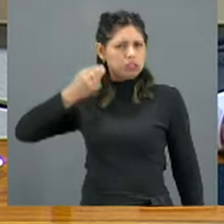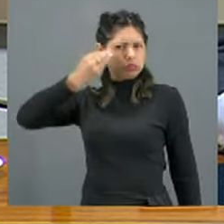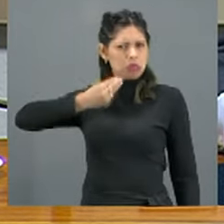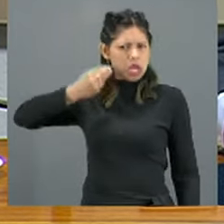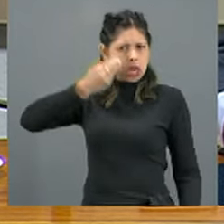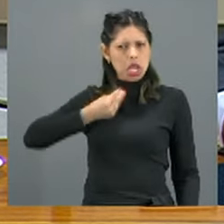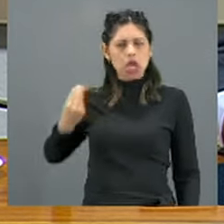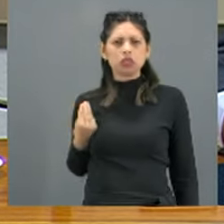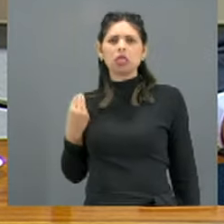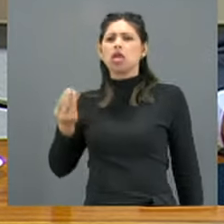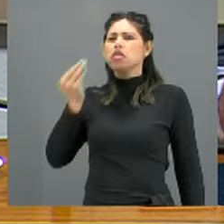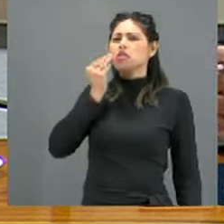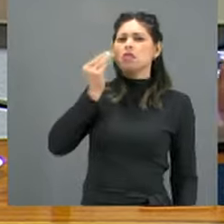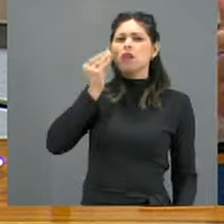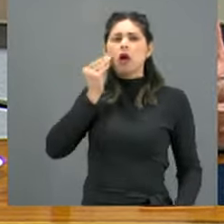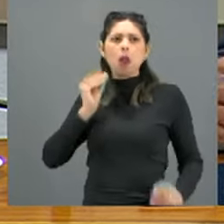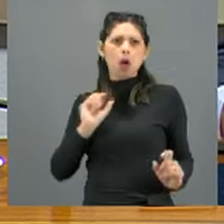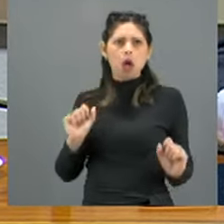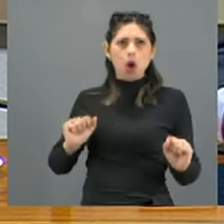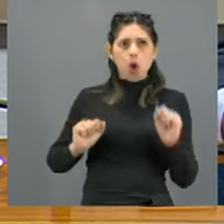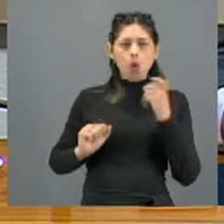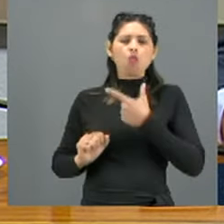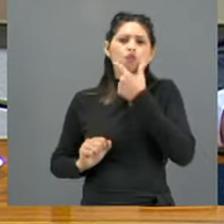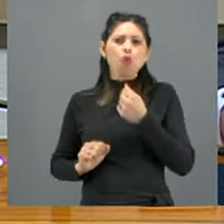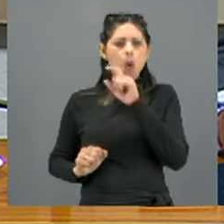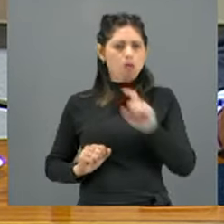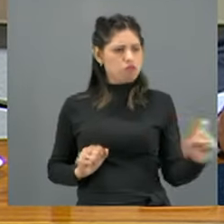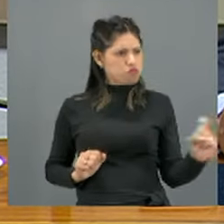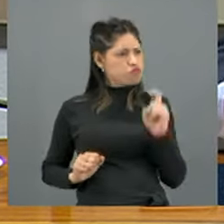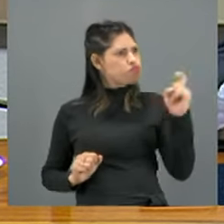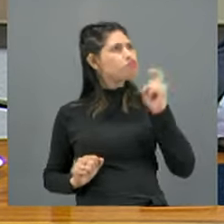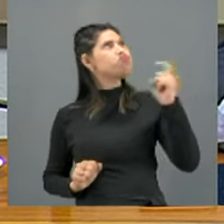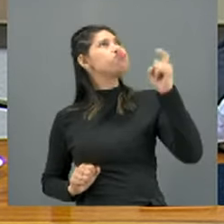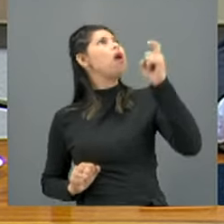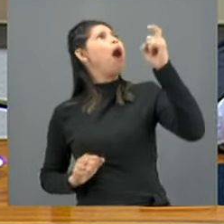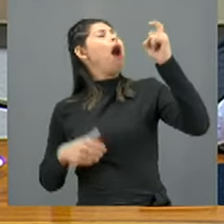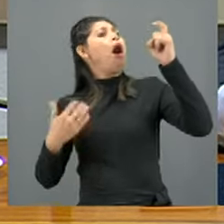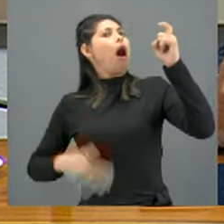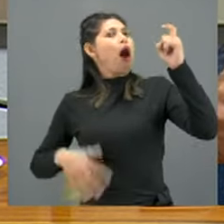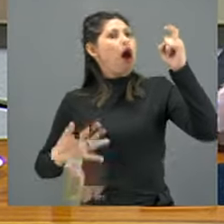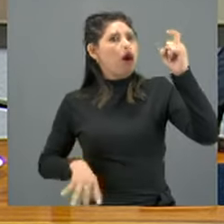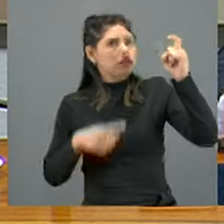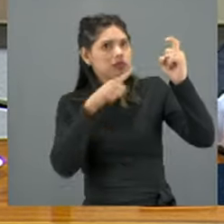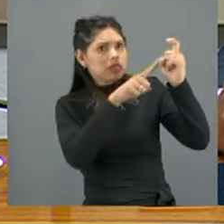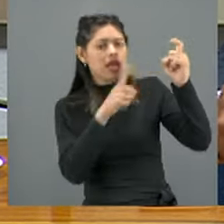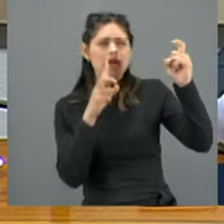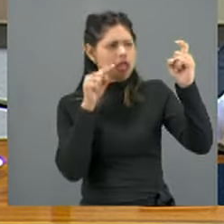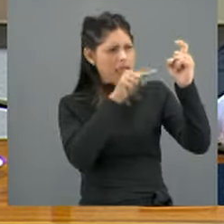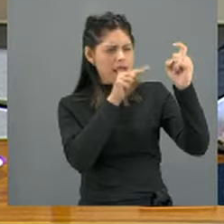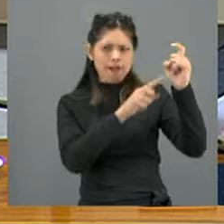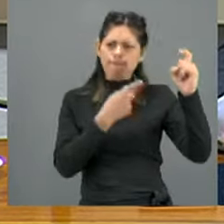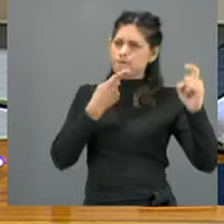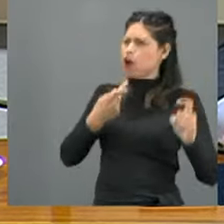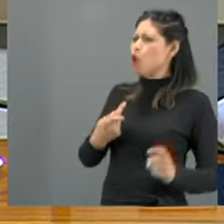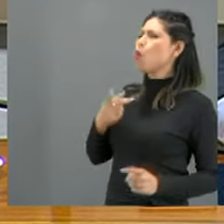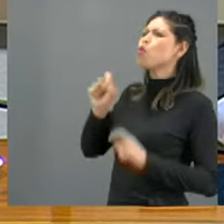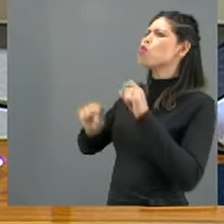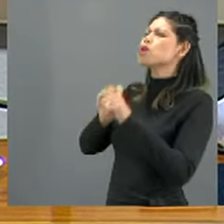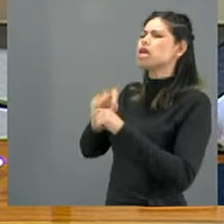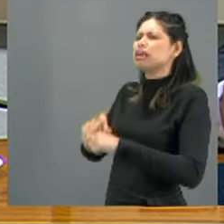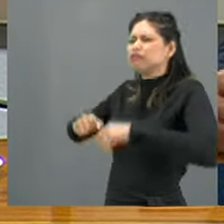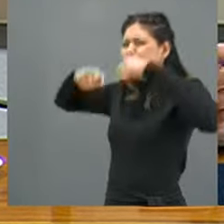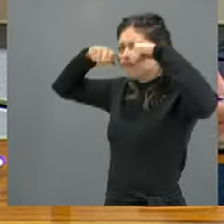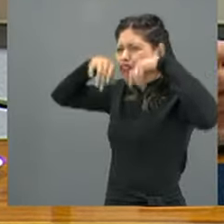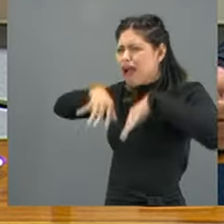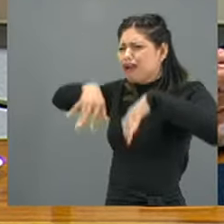facções criminosas. Um homem de 2 metros de altura, a gente assistiu ele chorar no depoimento em Iptaçolândia,